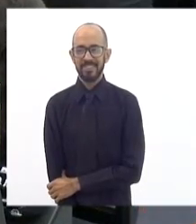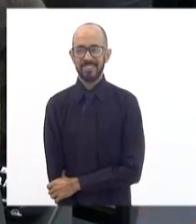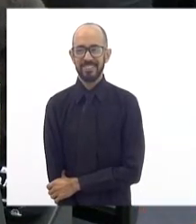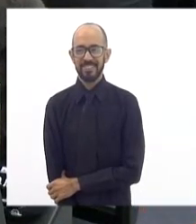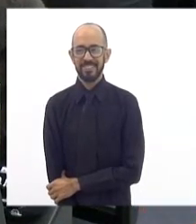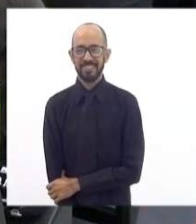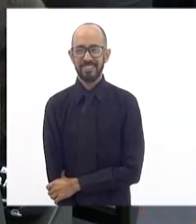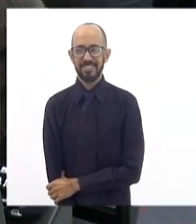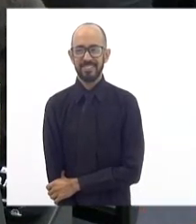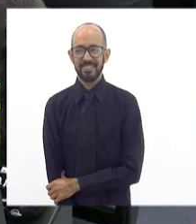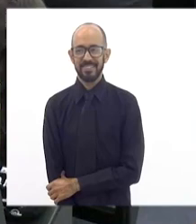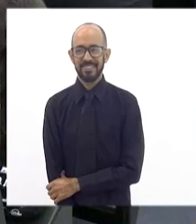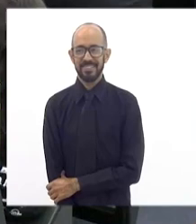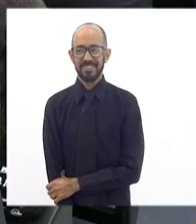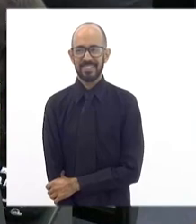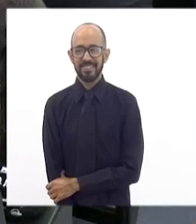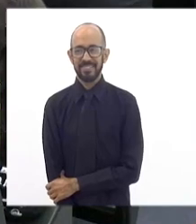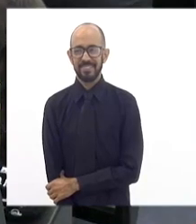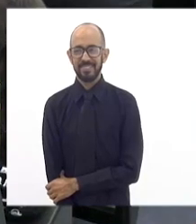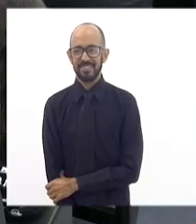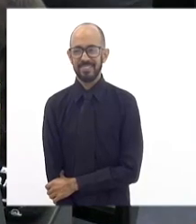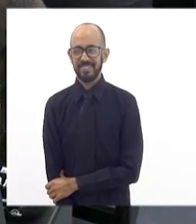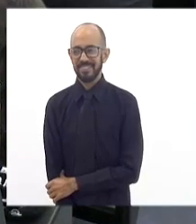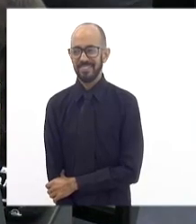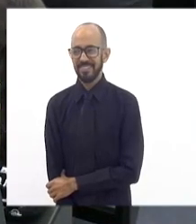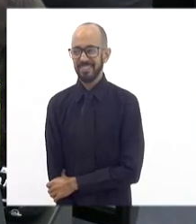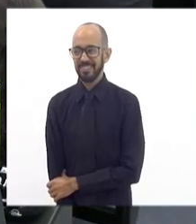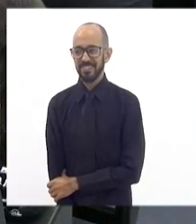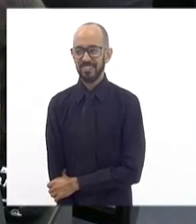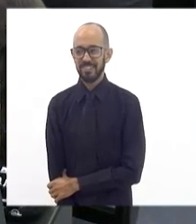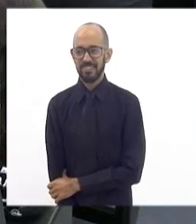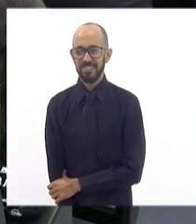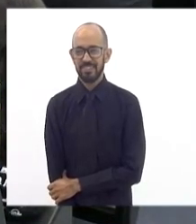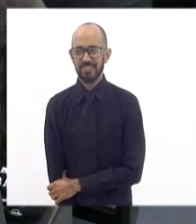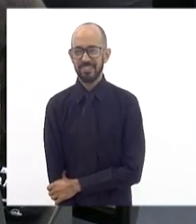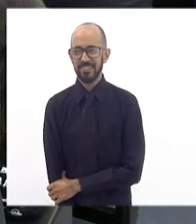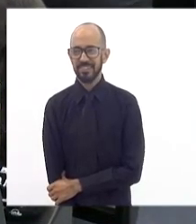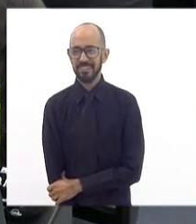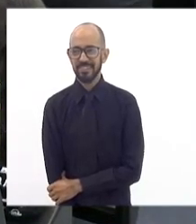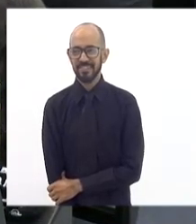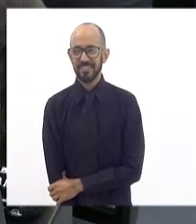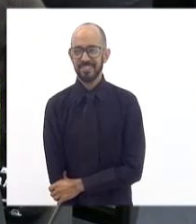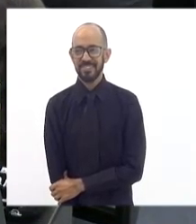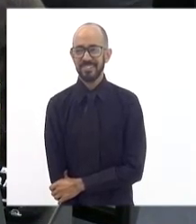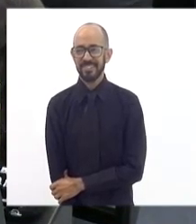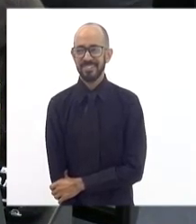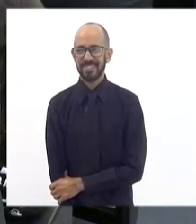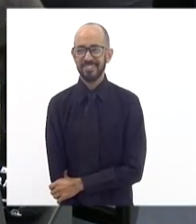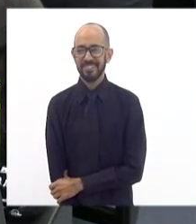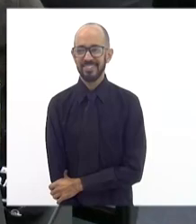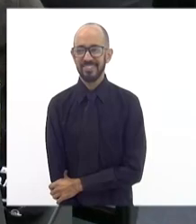eu não falei nega agora eu vou entrar depois eu falo aqui ó